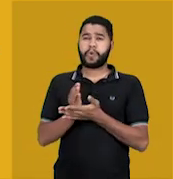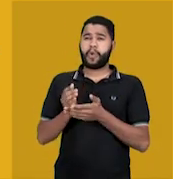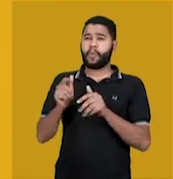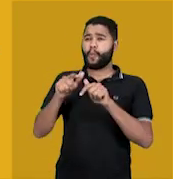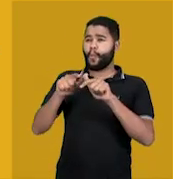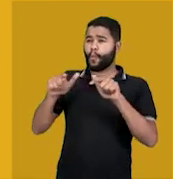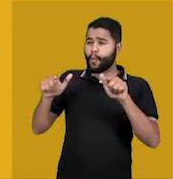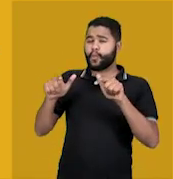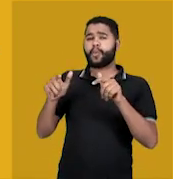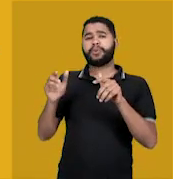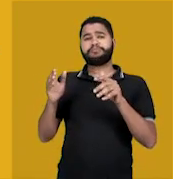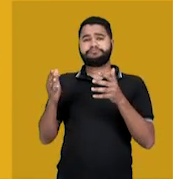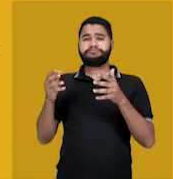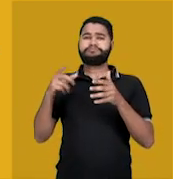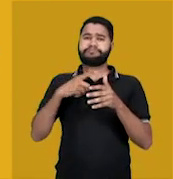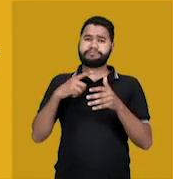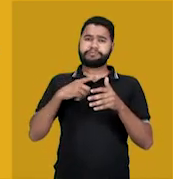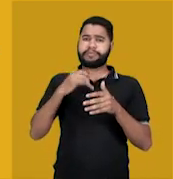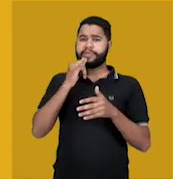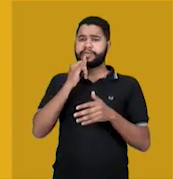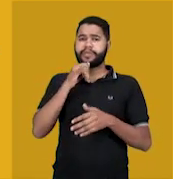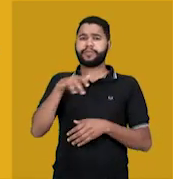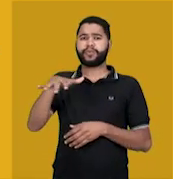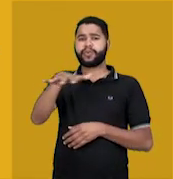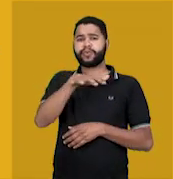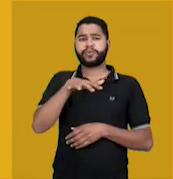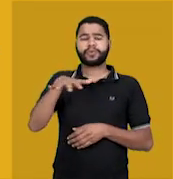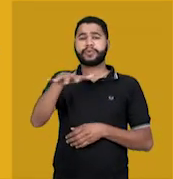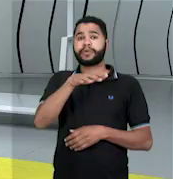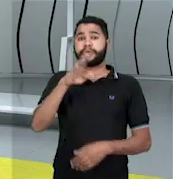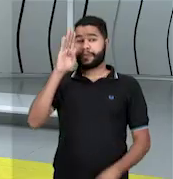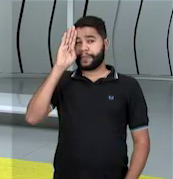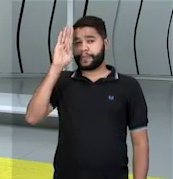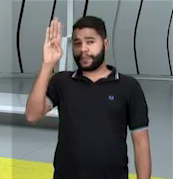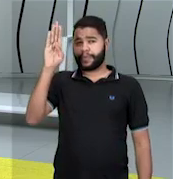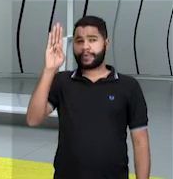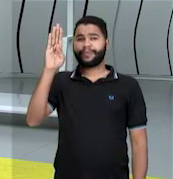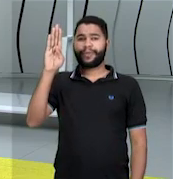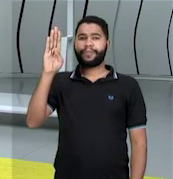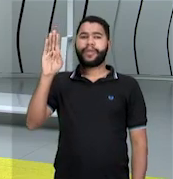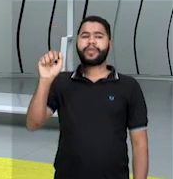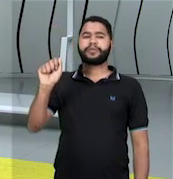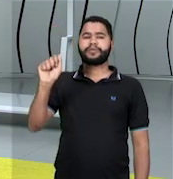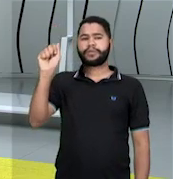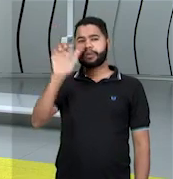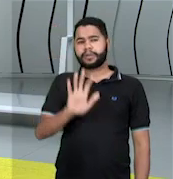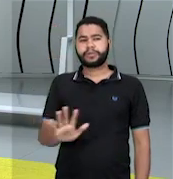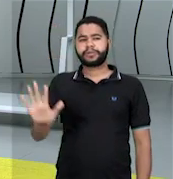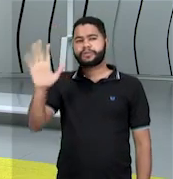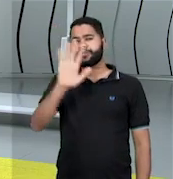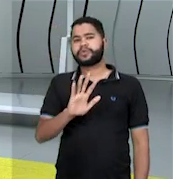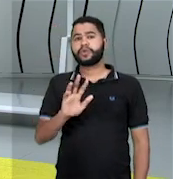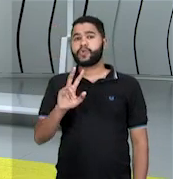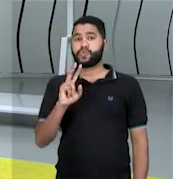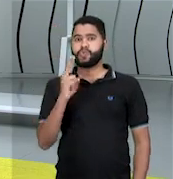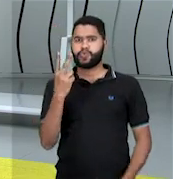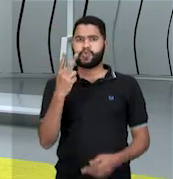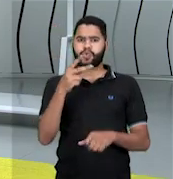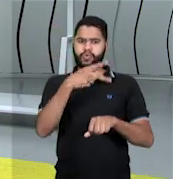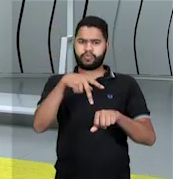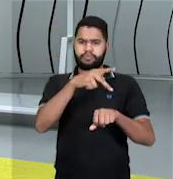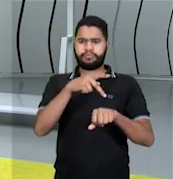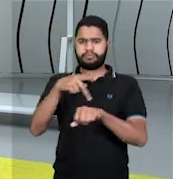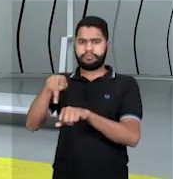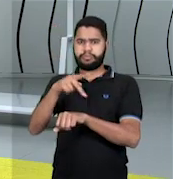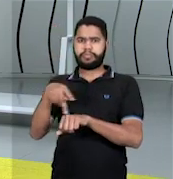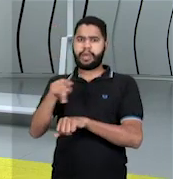concentrações populacionais, então você vai ter ali na região, principalmente o continente asiático, você vai ter ali os dois grandes países de